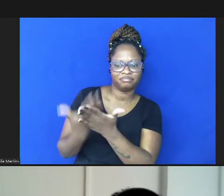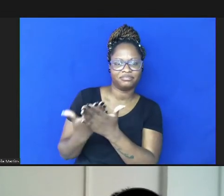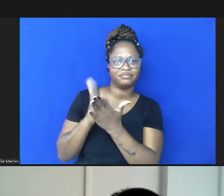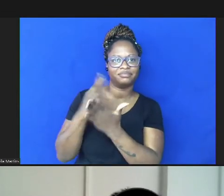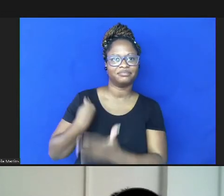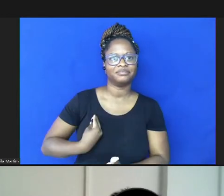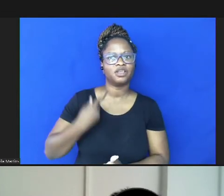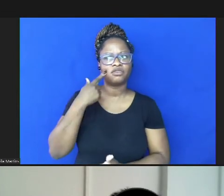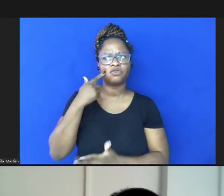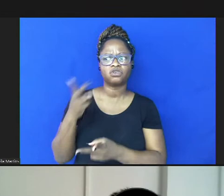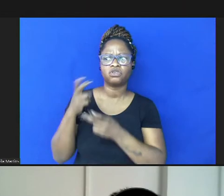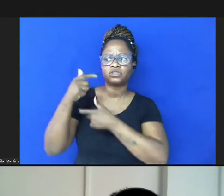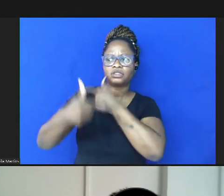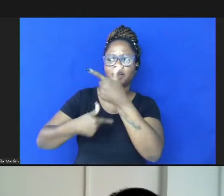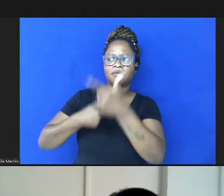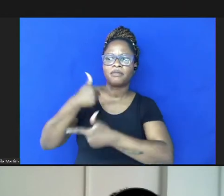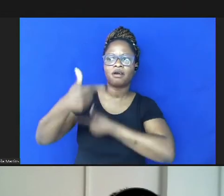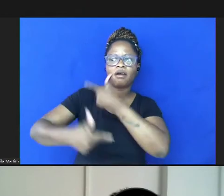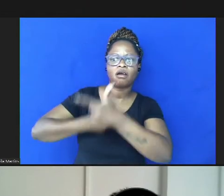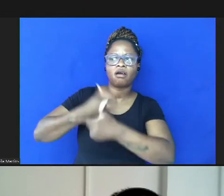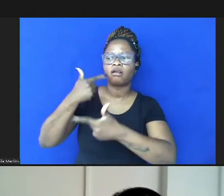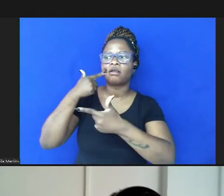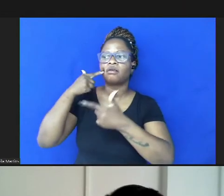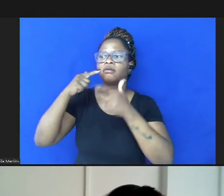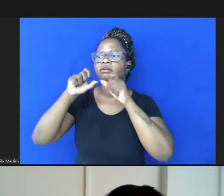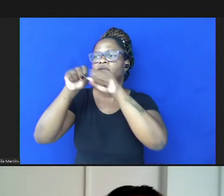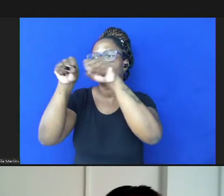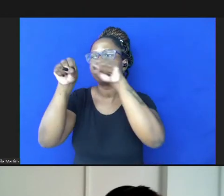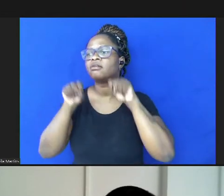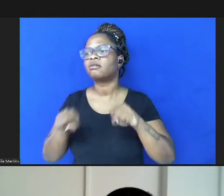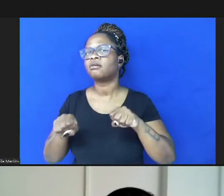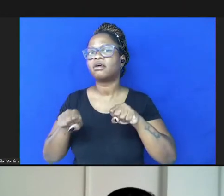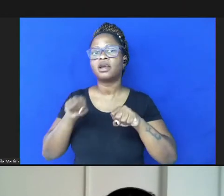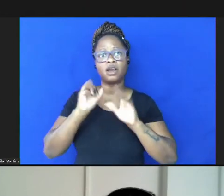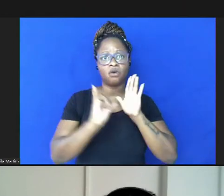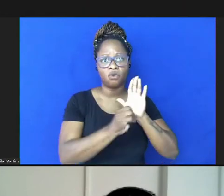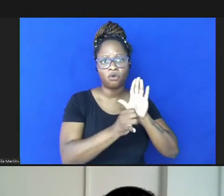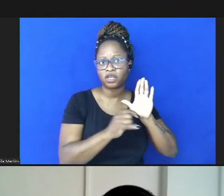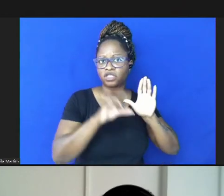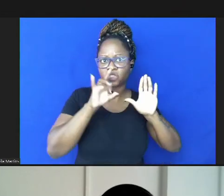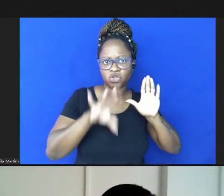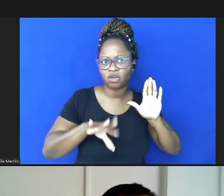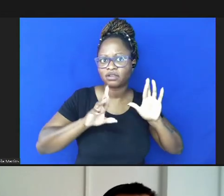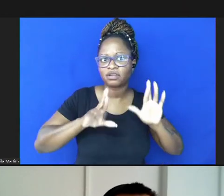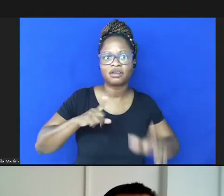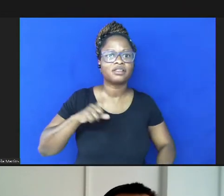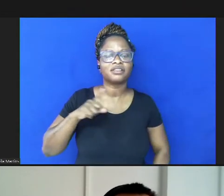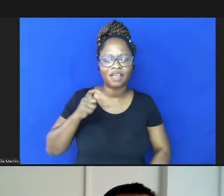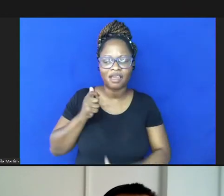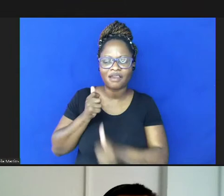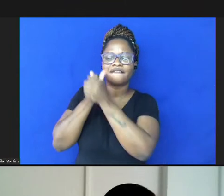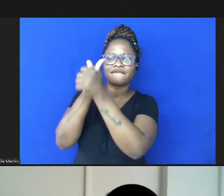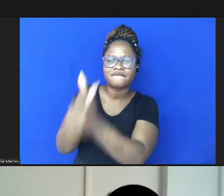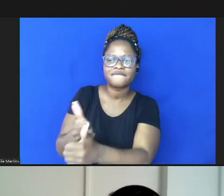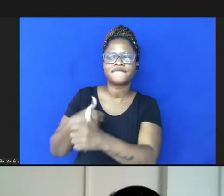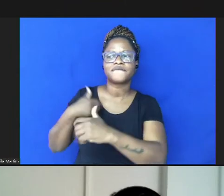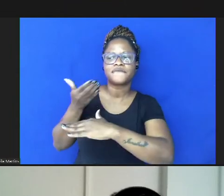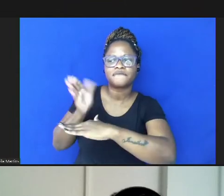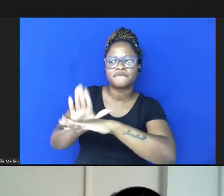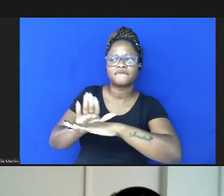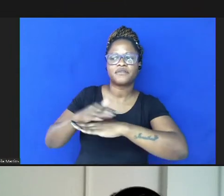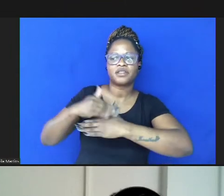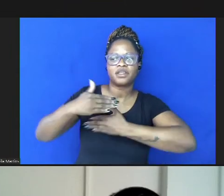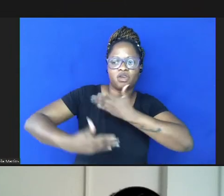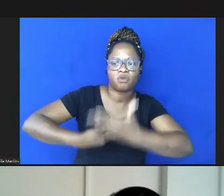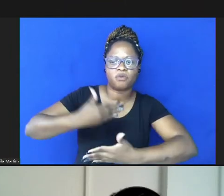tem por trás da cortina. Então, não é só o edital, mas tem todo o acompanhamento. Então, nos programas de seleção, que é da DAD,